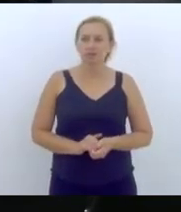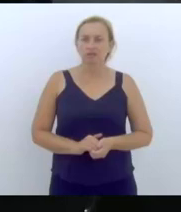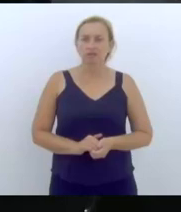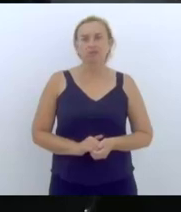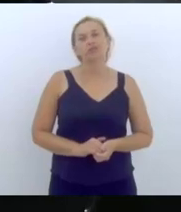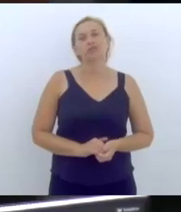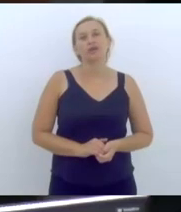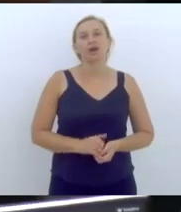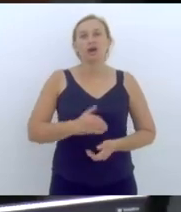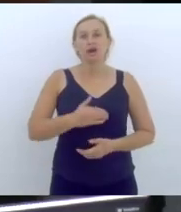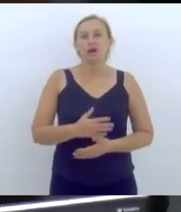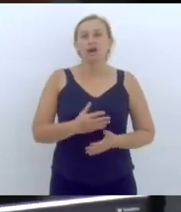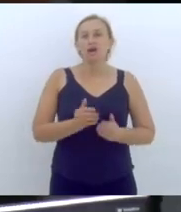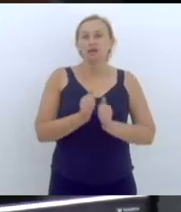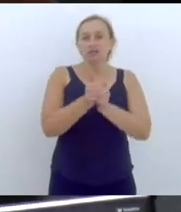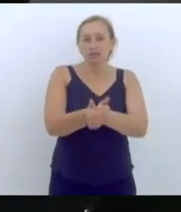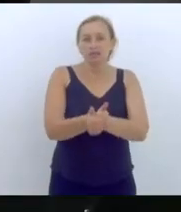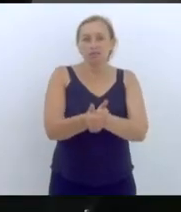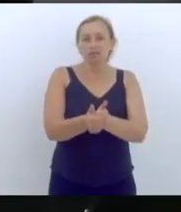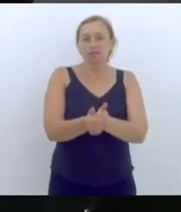Seguimos o parecer da CCJ.